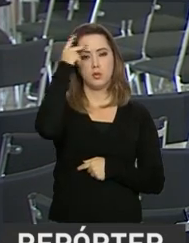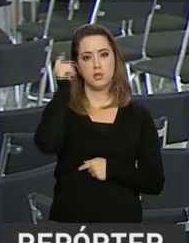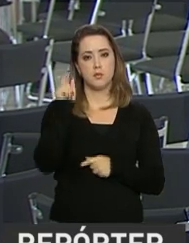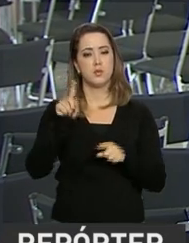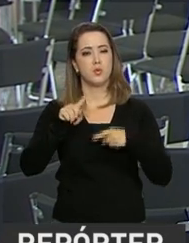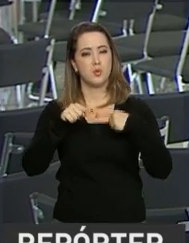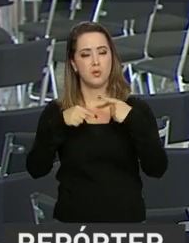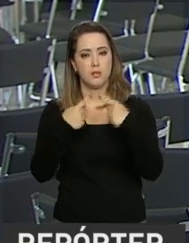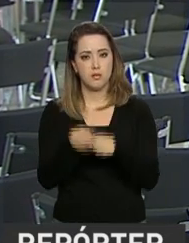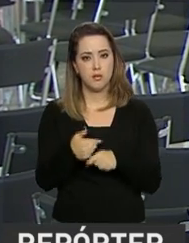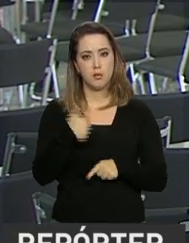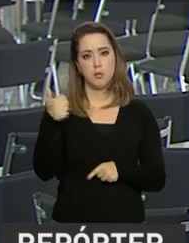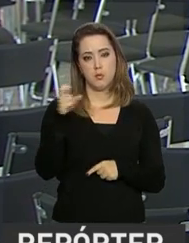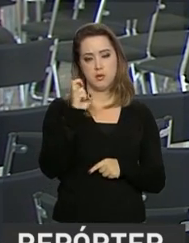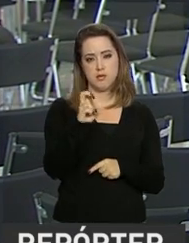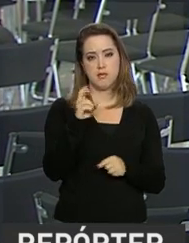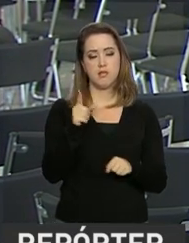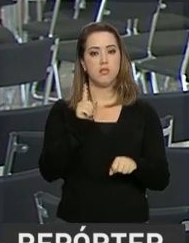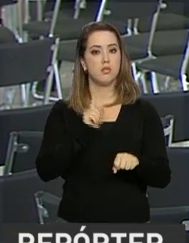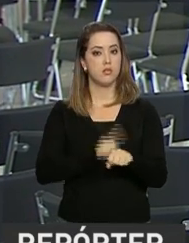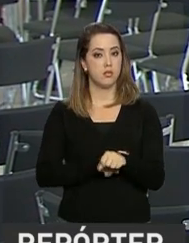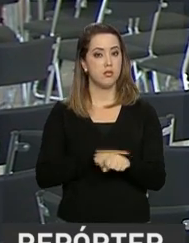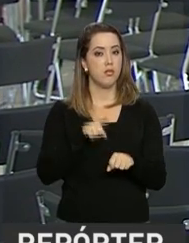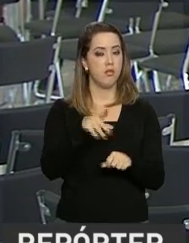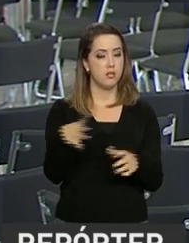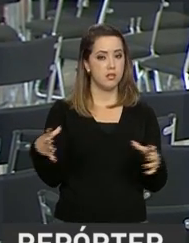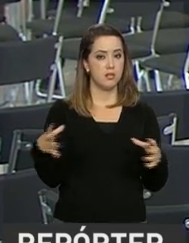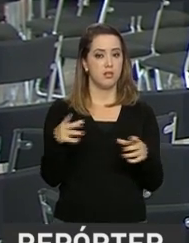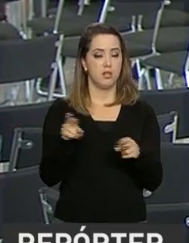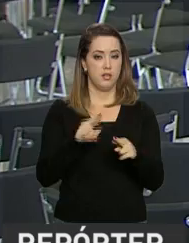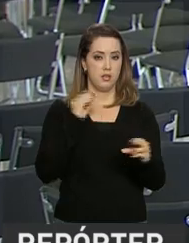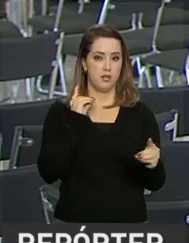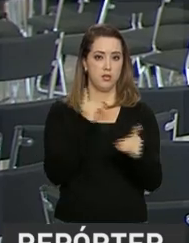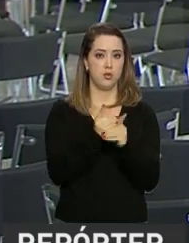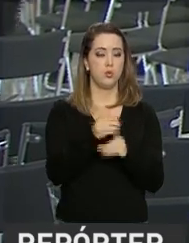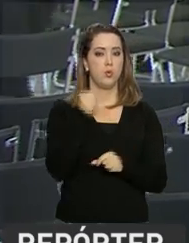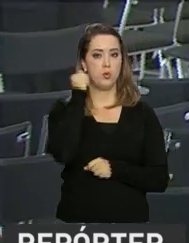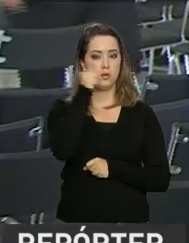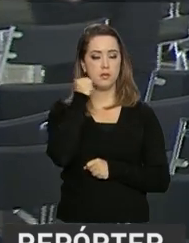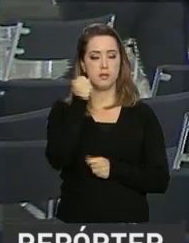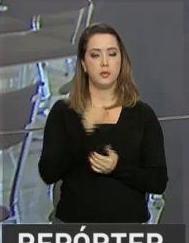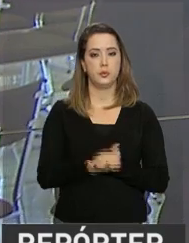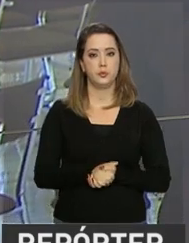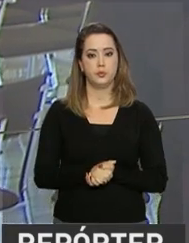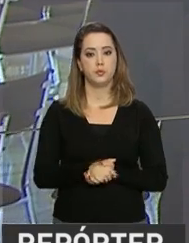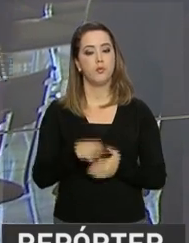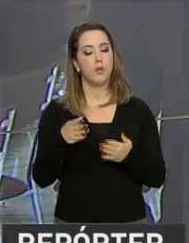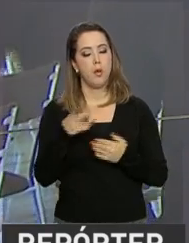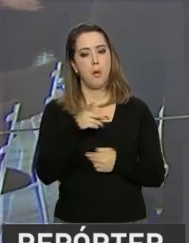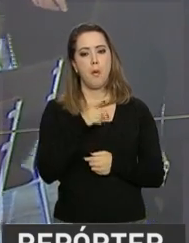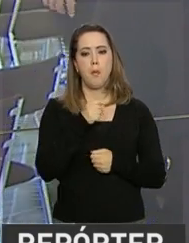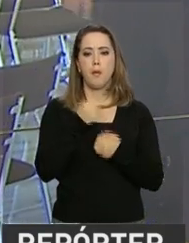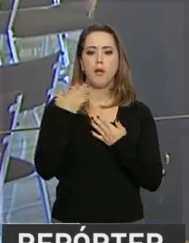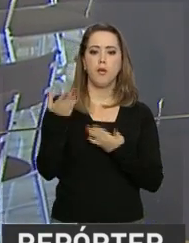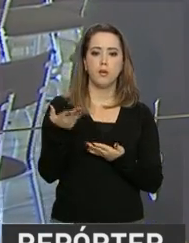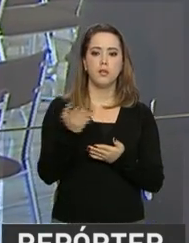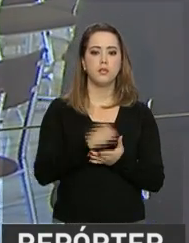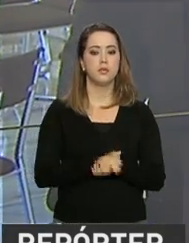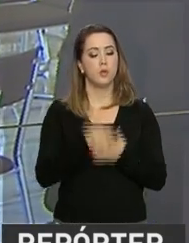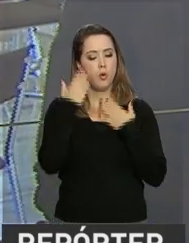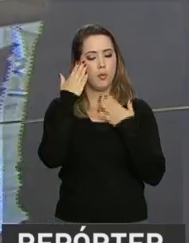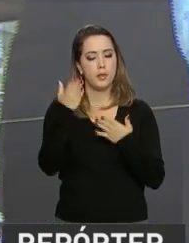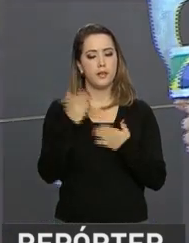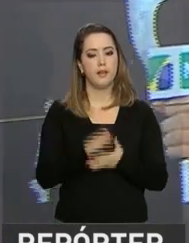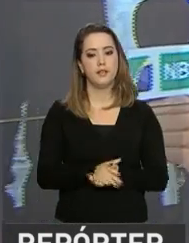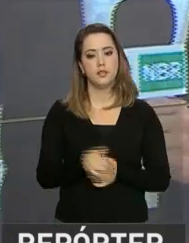15 horas Presidente Michel Temer recebe o Senador José Maranhão Jaime Paula deor ao vivo do Palácio do Planalto